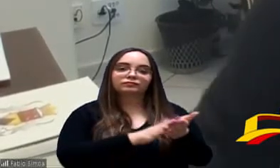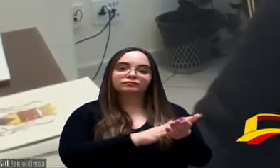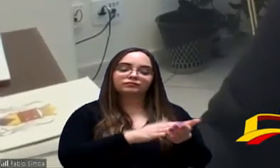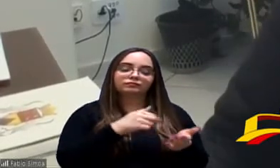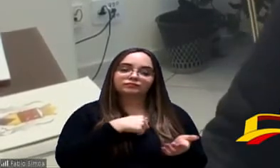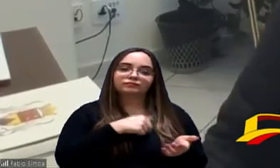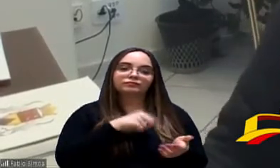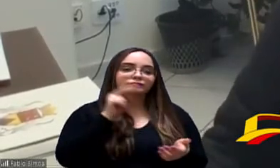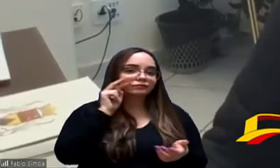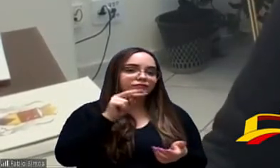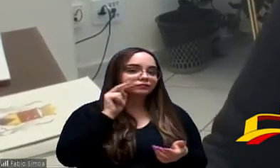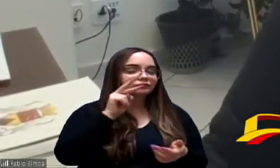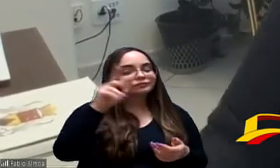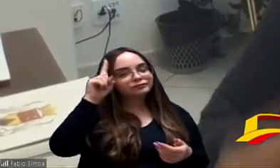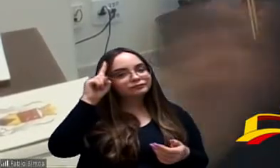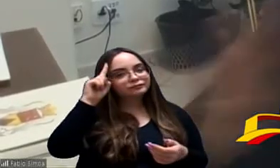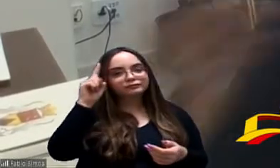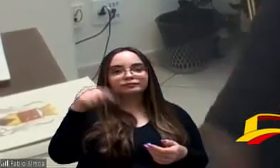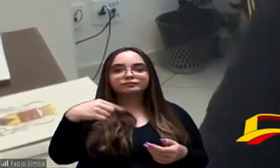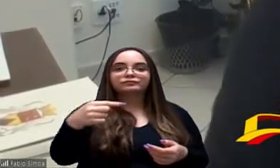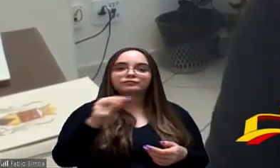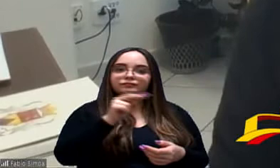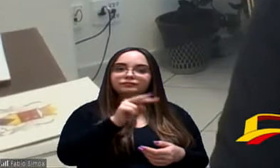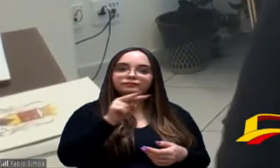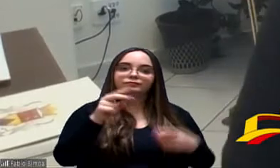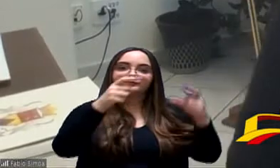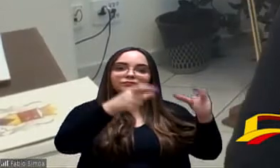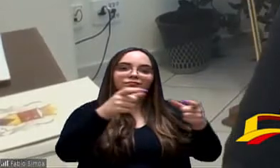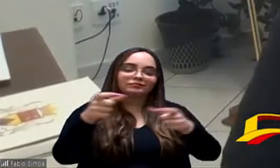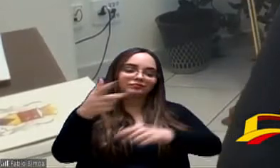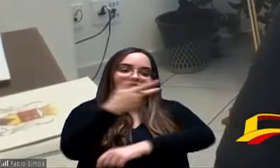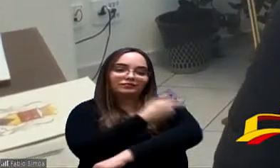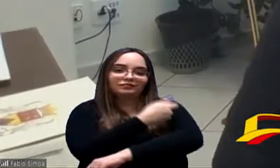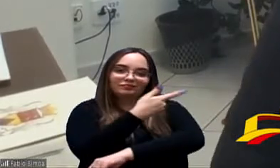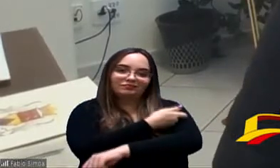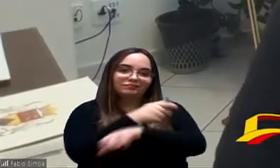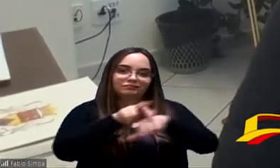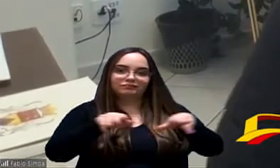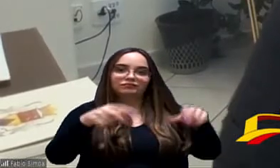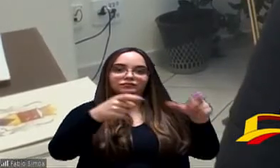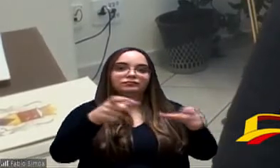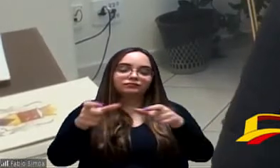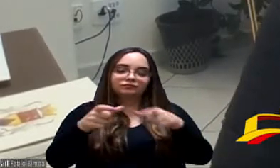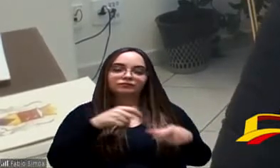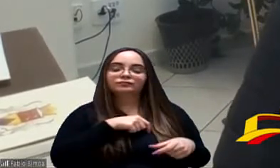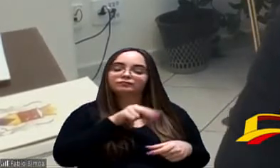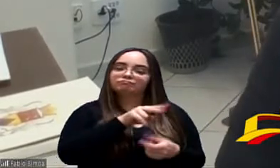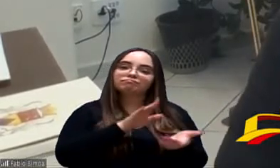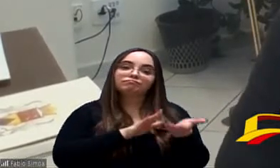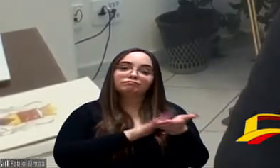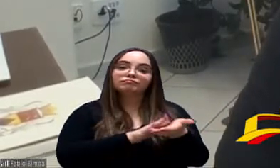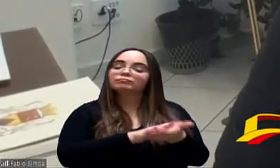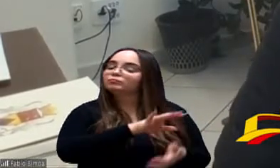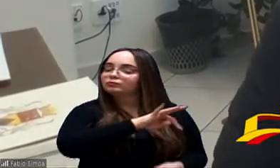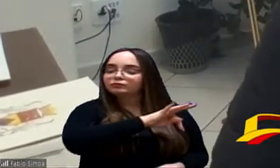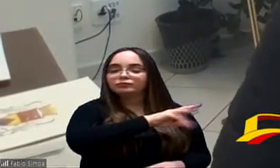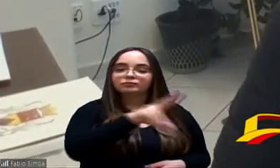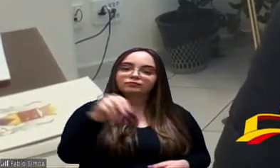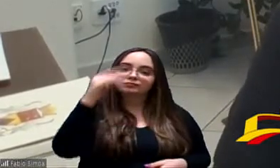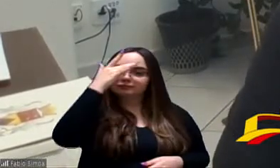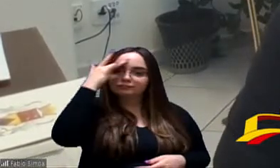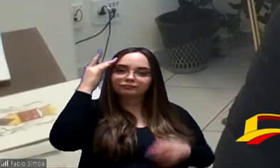estou acompanhando praticamente todas as vacinações, todos os pontos de vacinações. Estou dando voto de congratulações para todos